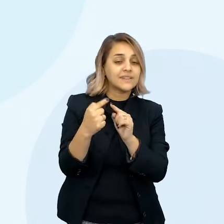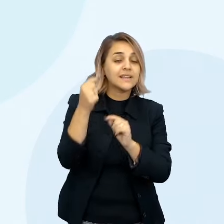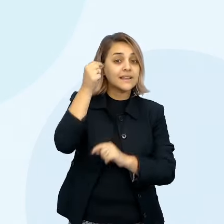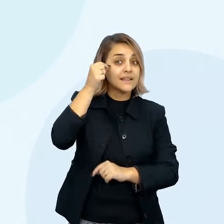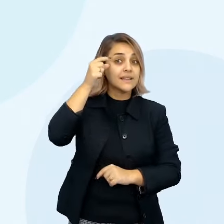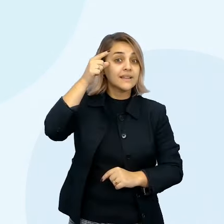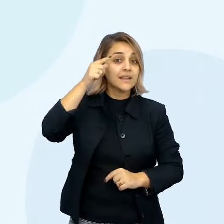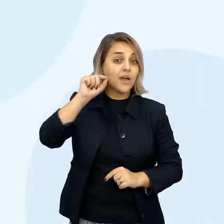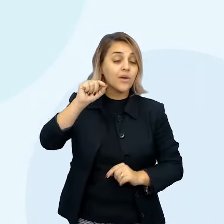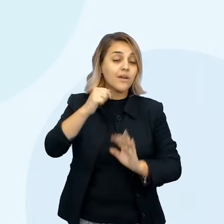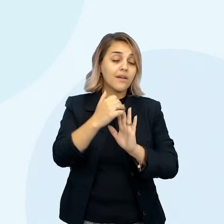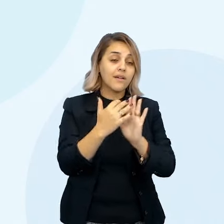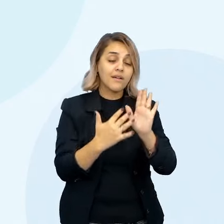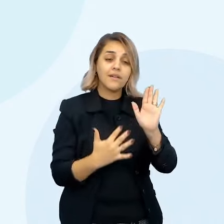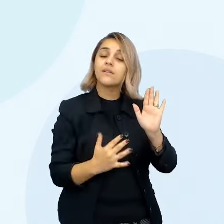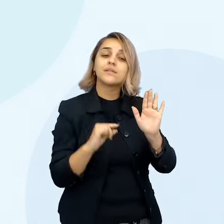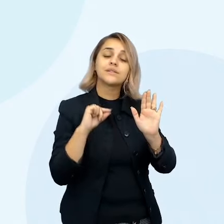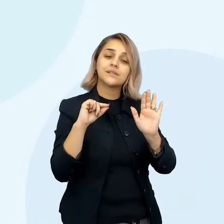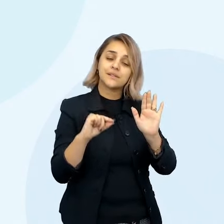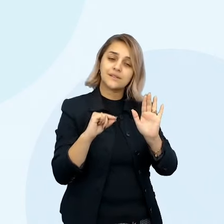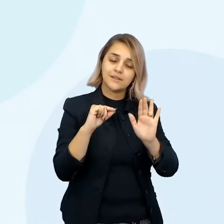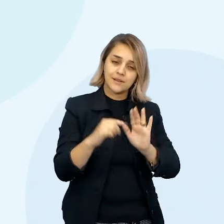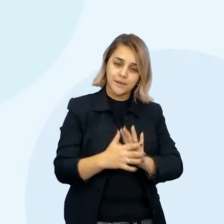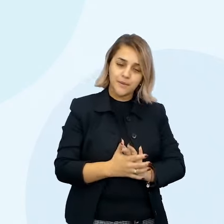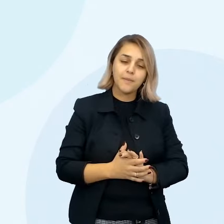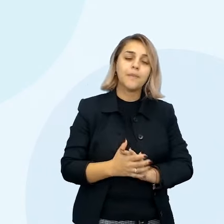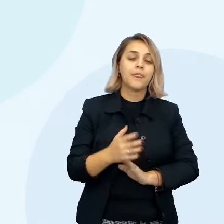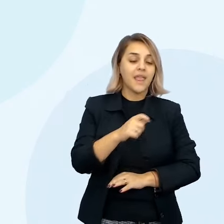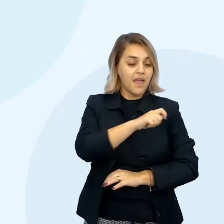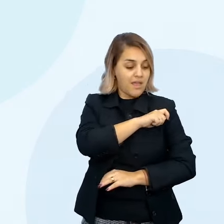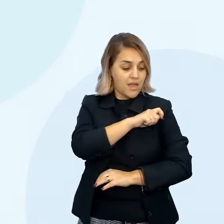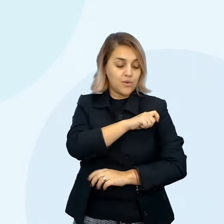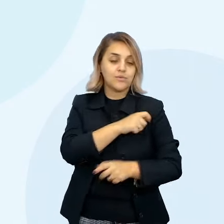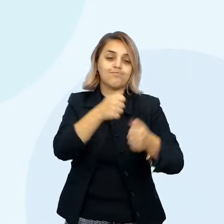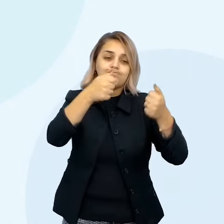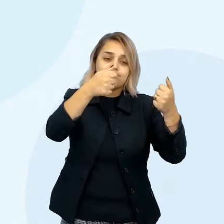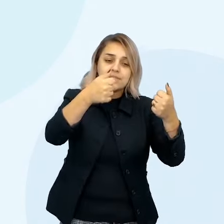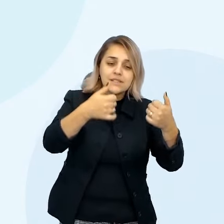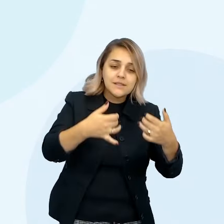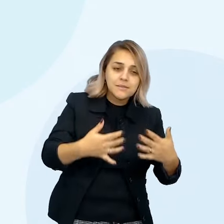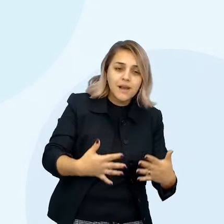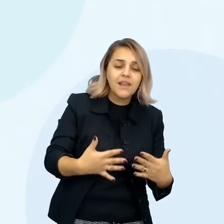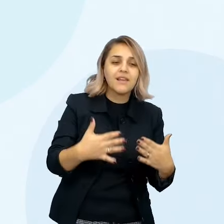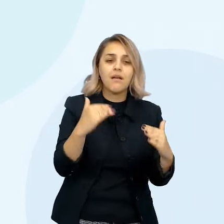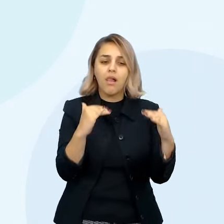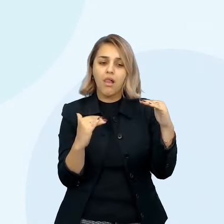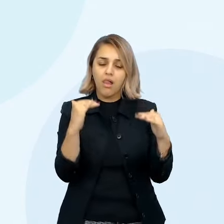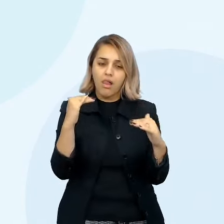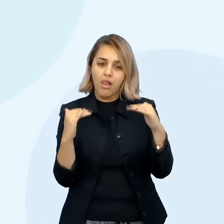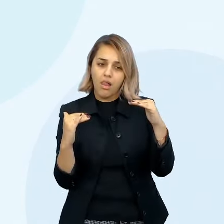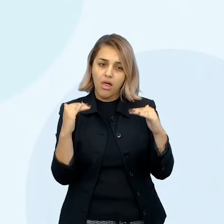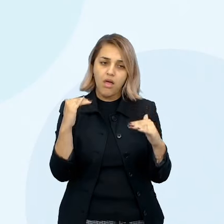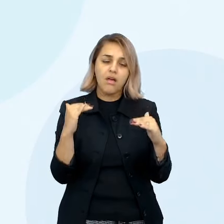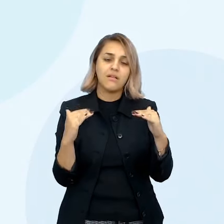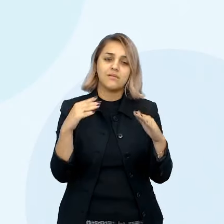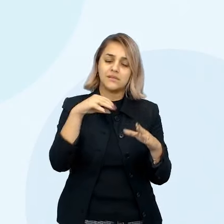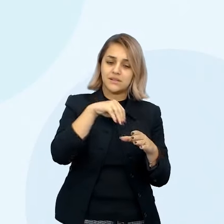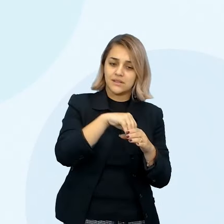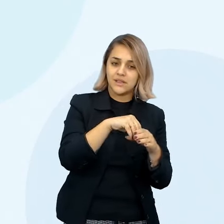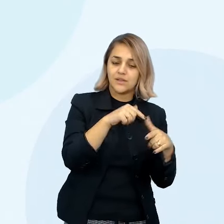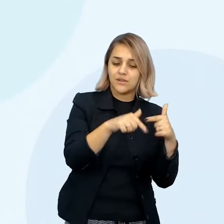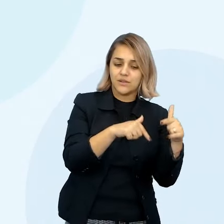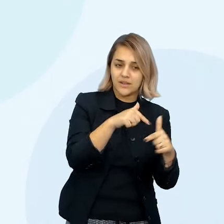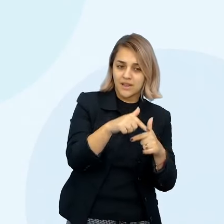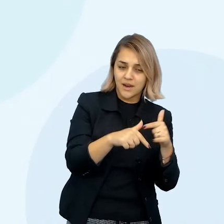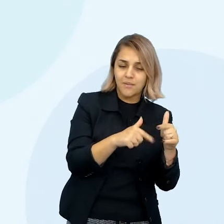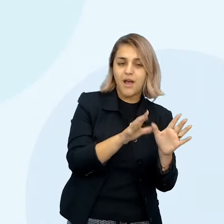4 desse componente é que os estudantes expliquem, né, as situações de desequilíbrios no emprego da força